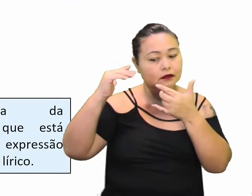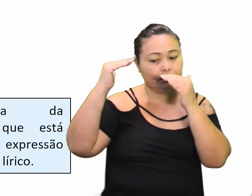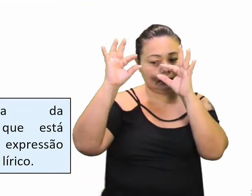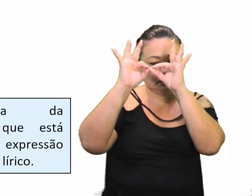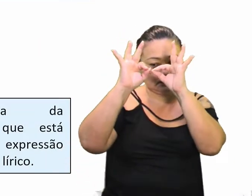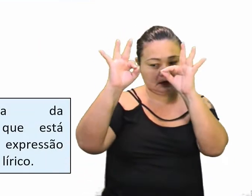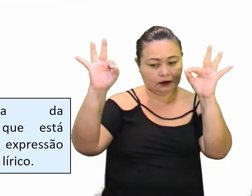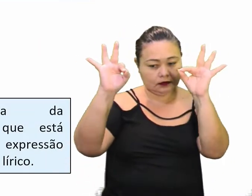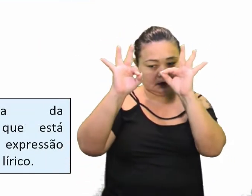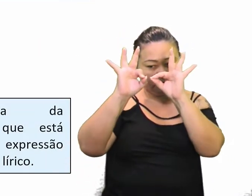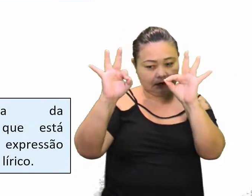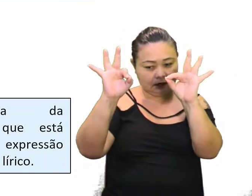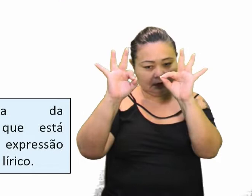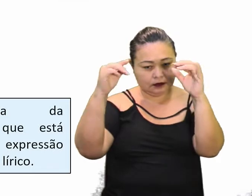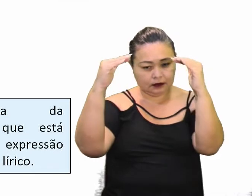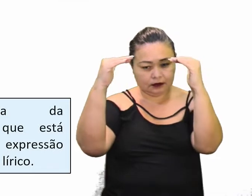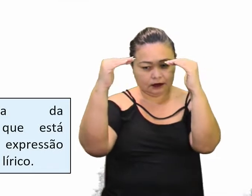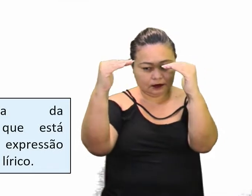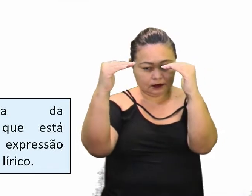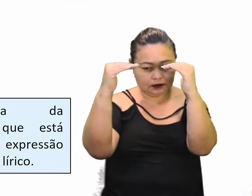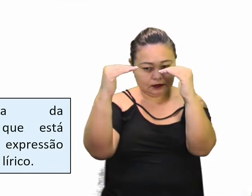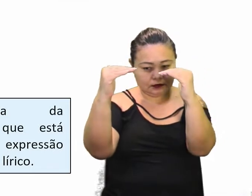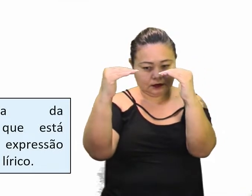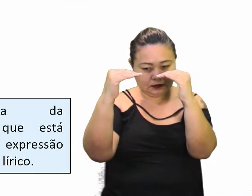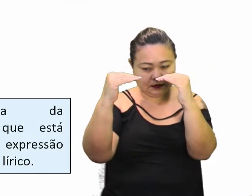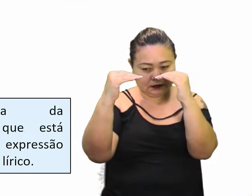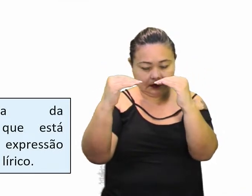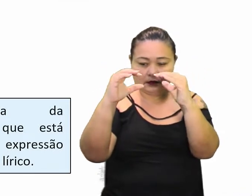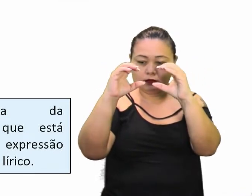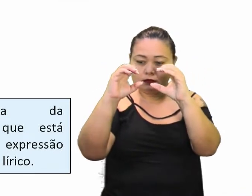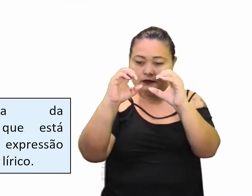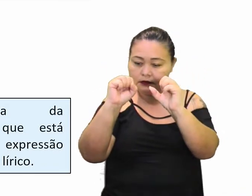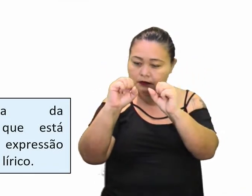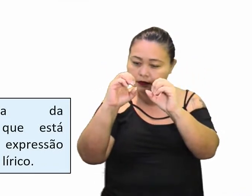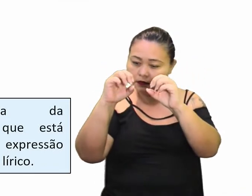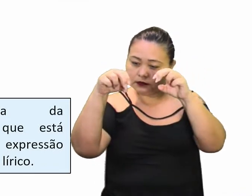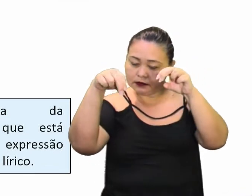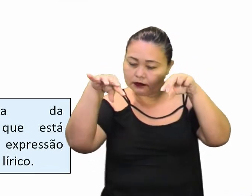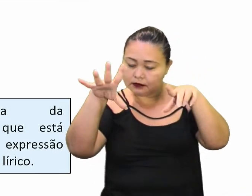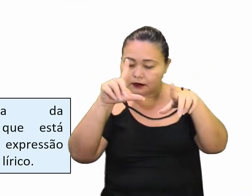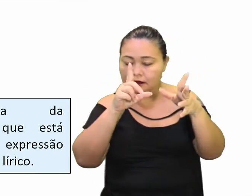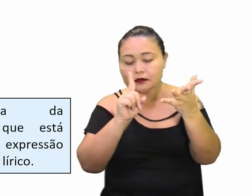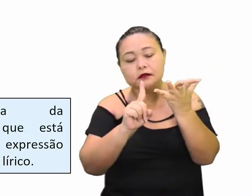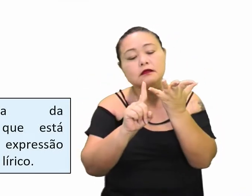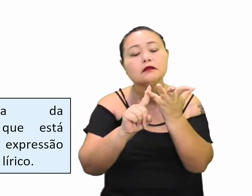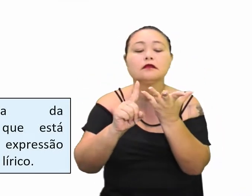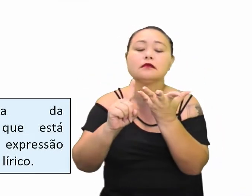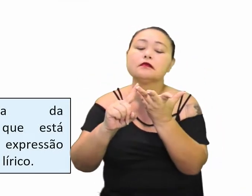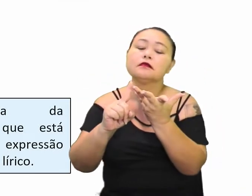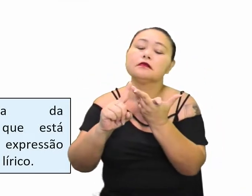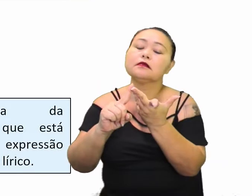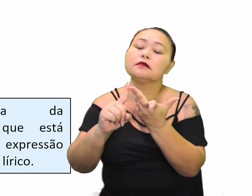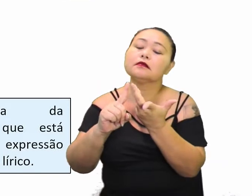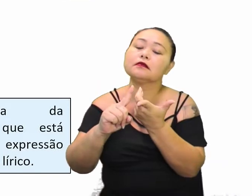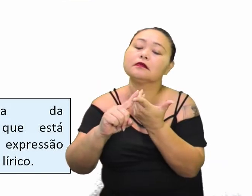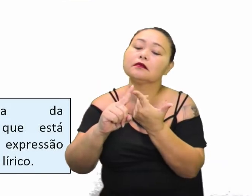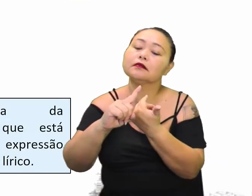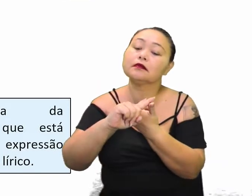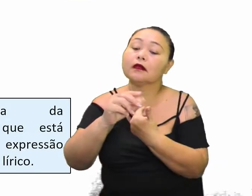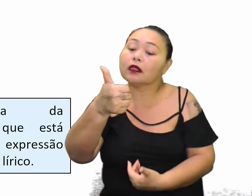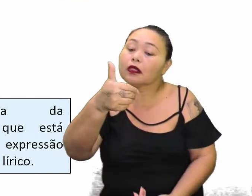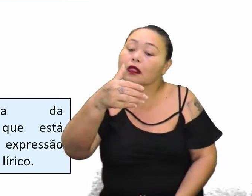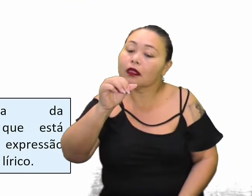Os recursos linguísticos e expressivos do texto literário, função poética da linguagem, a